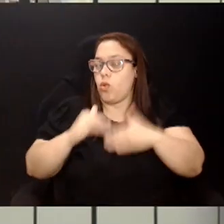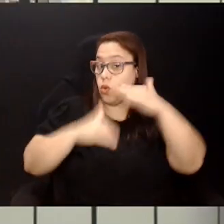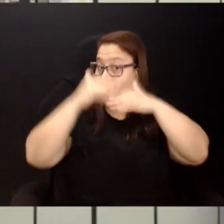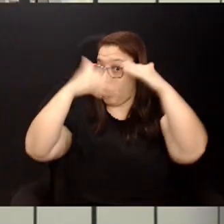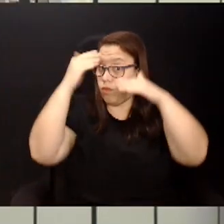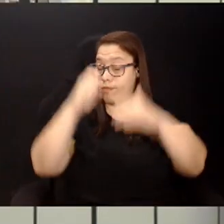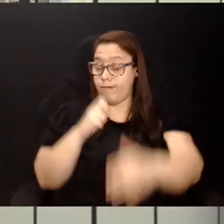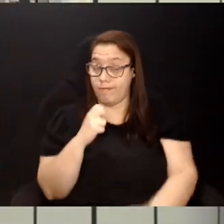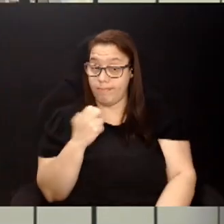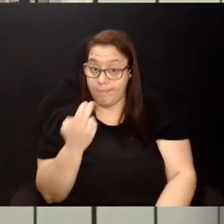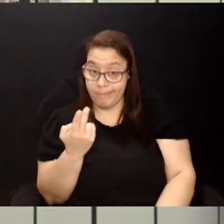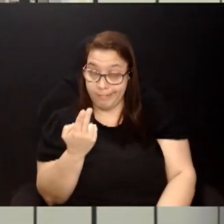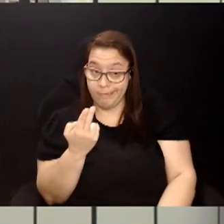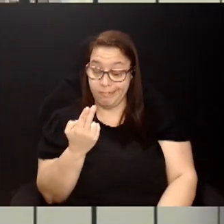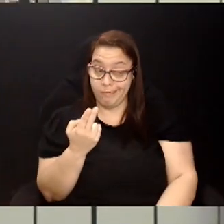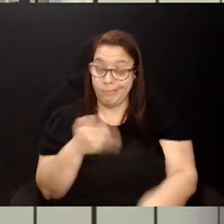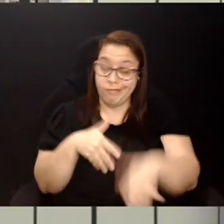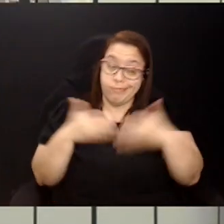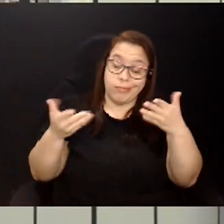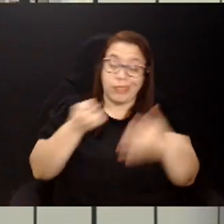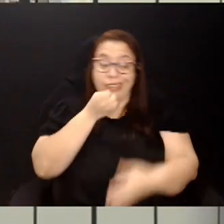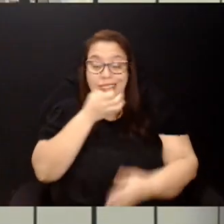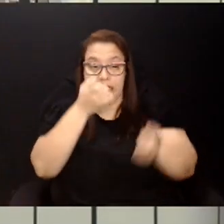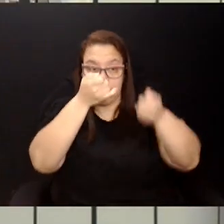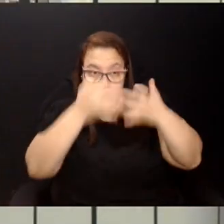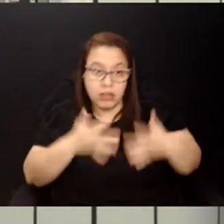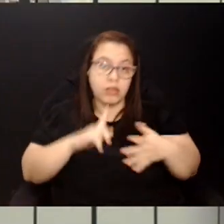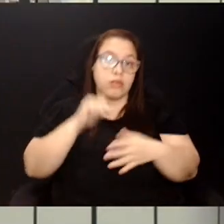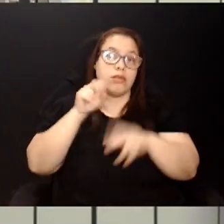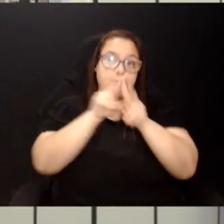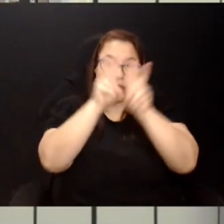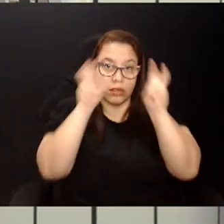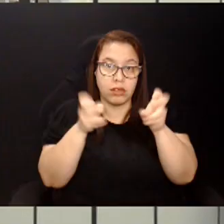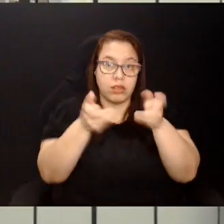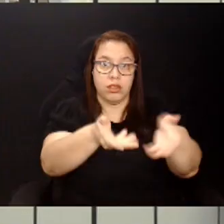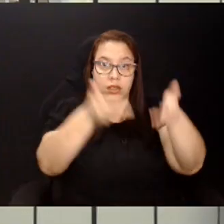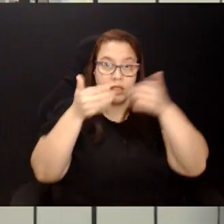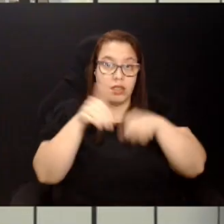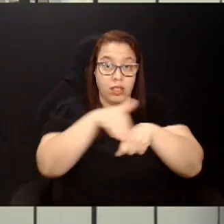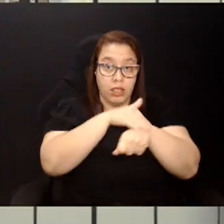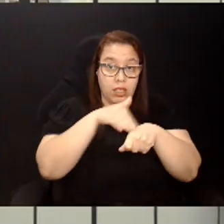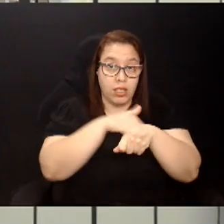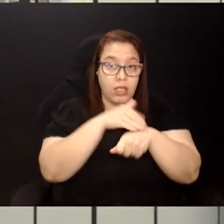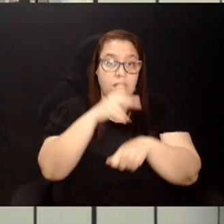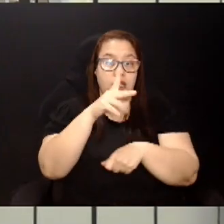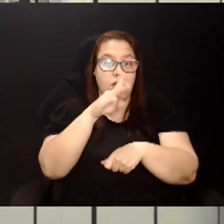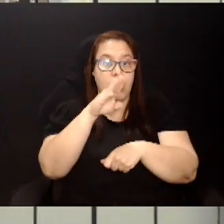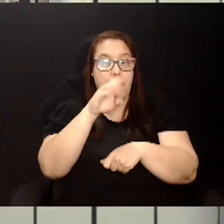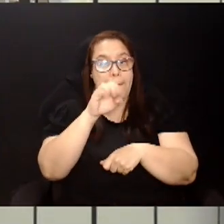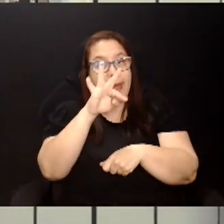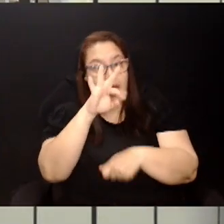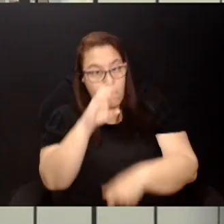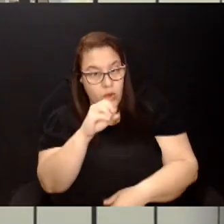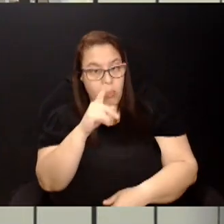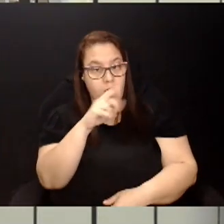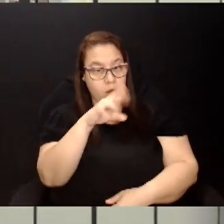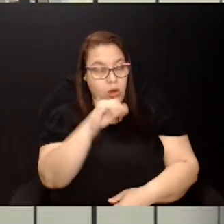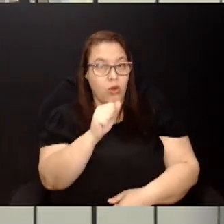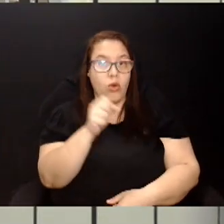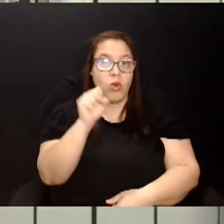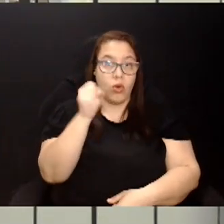desenvolvimento profissional? Bom, para falar sobre esses assuntos, eu converso agora com o Beto Pereira, ele que é sociólogo